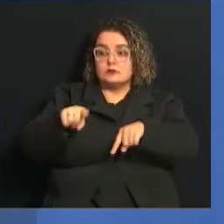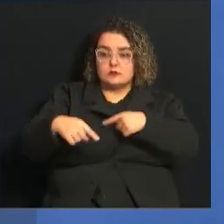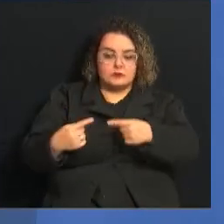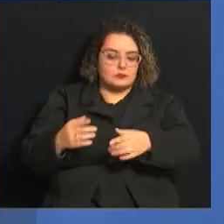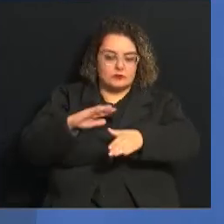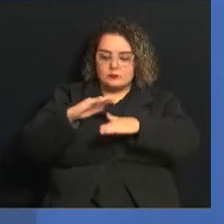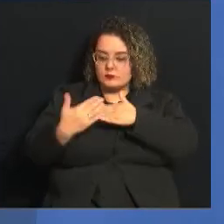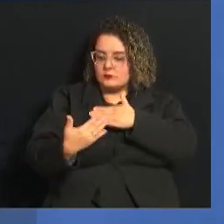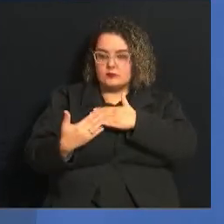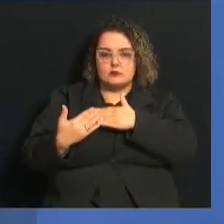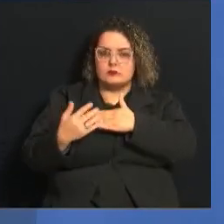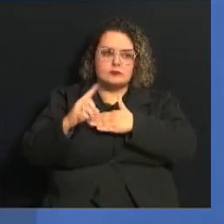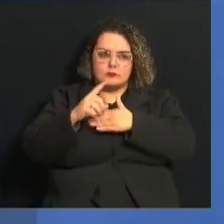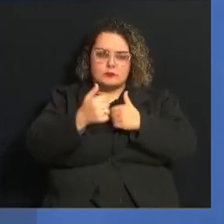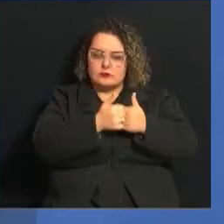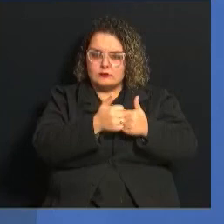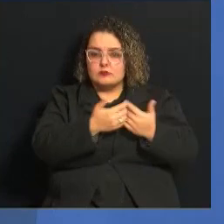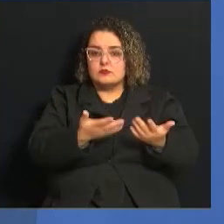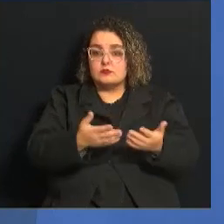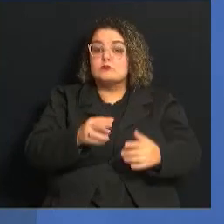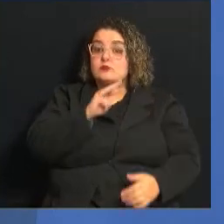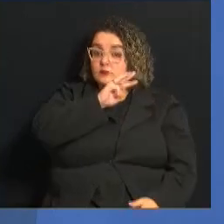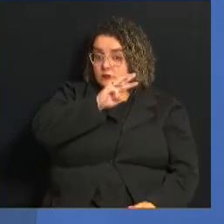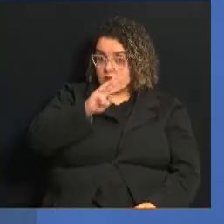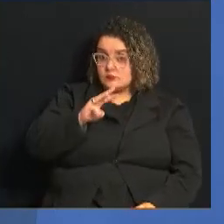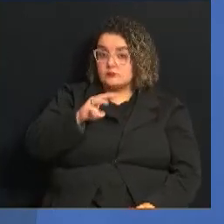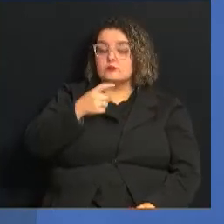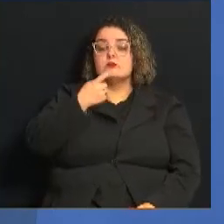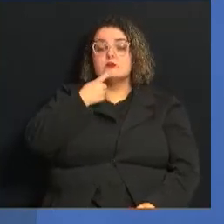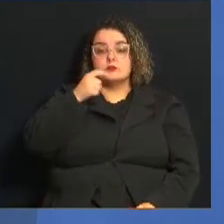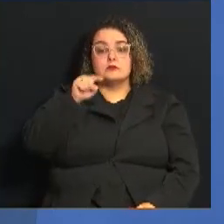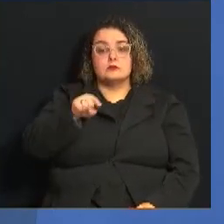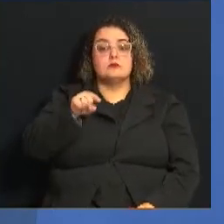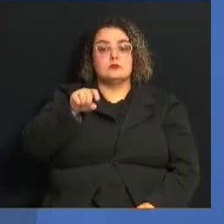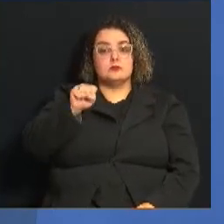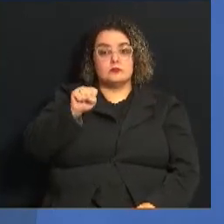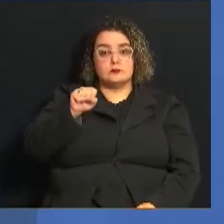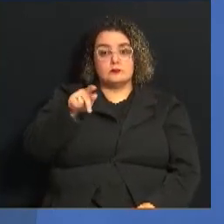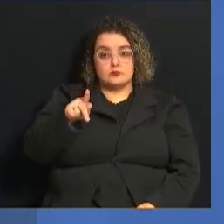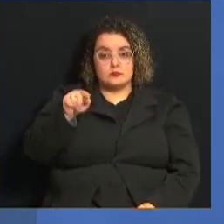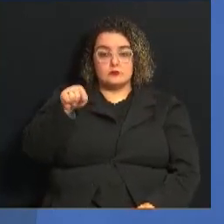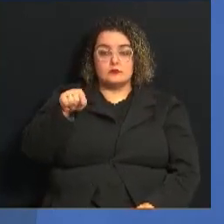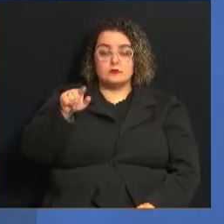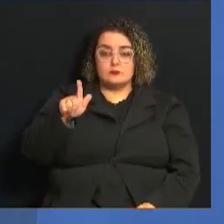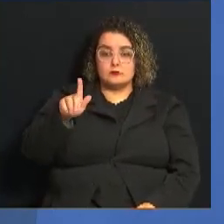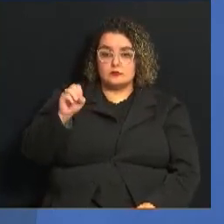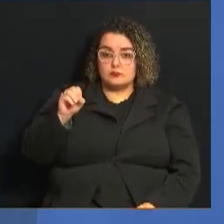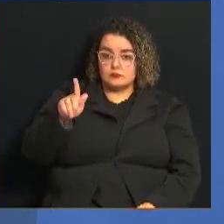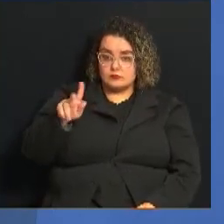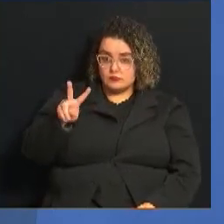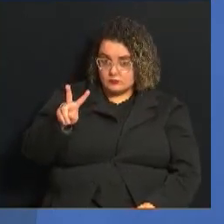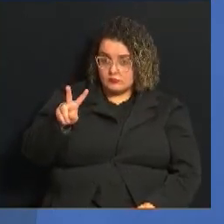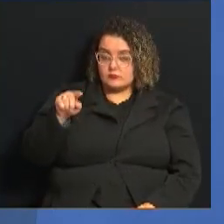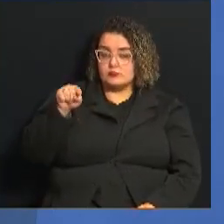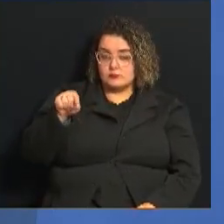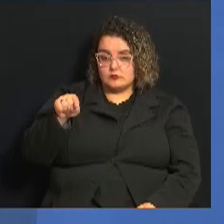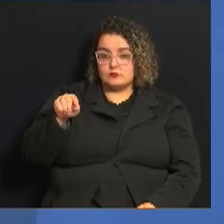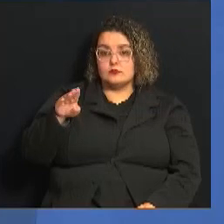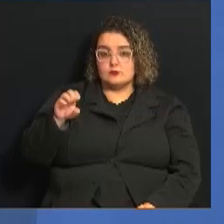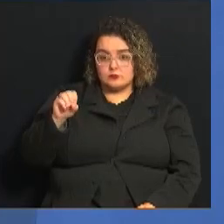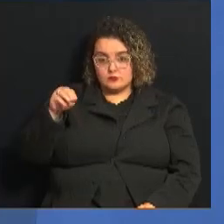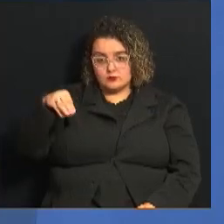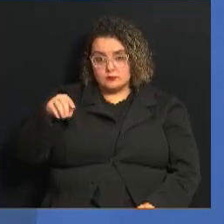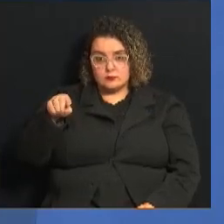no seu bairro não vai passar por aqui entra lá no site campinas.sp.gov. Br E lá no portal você tem